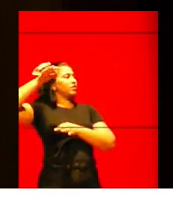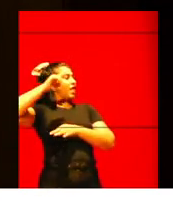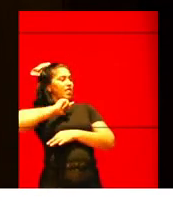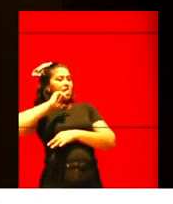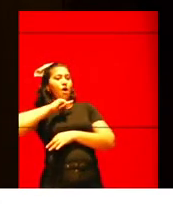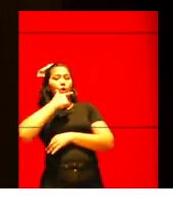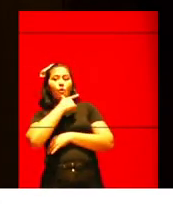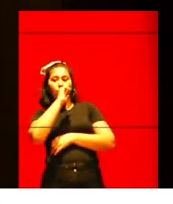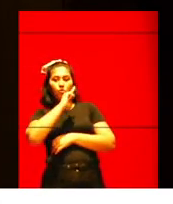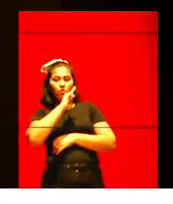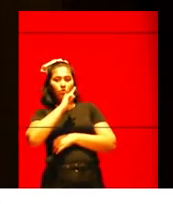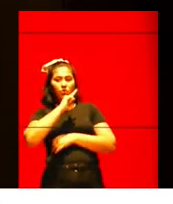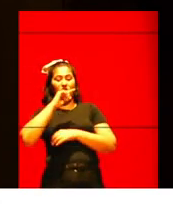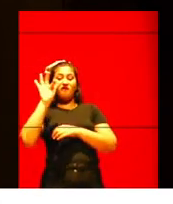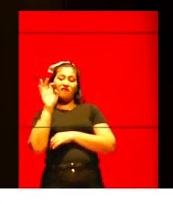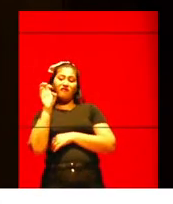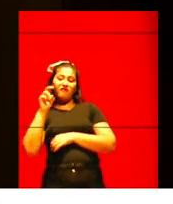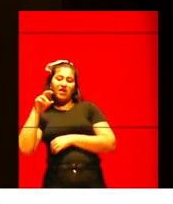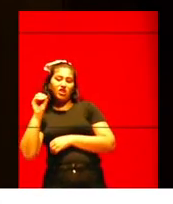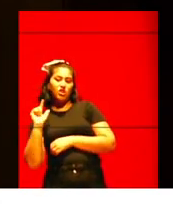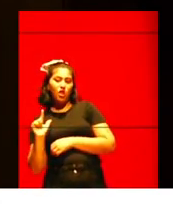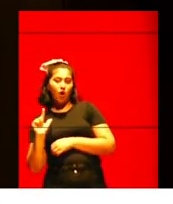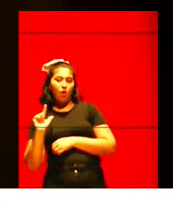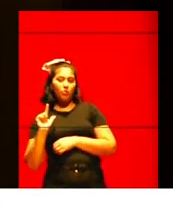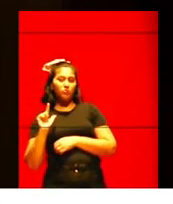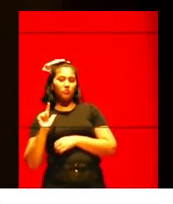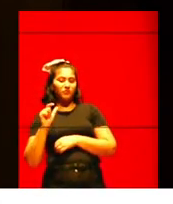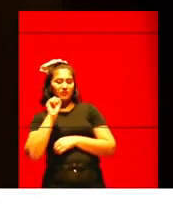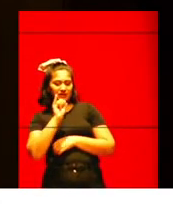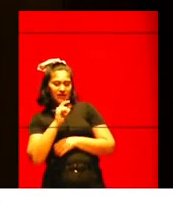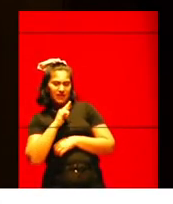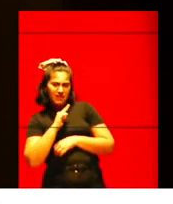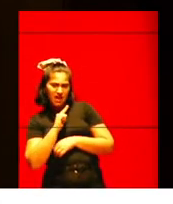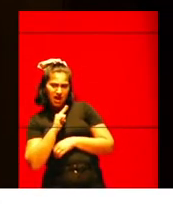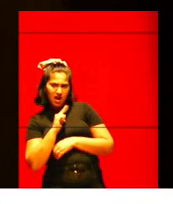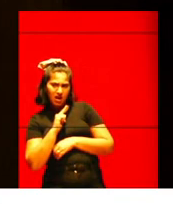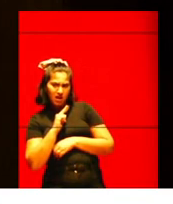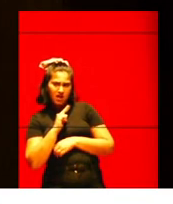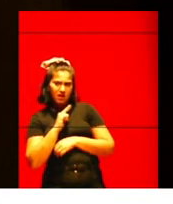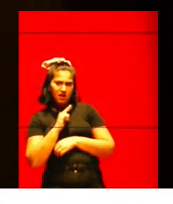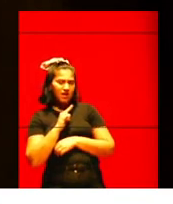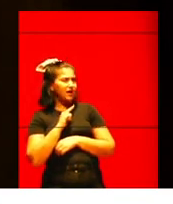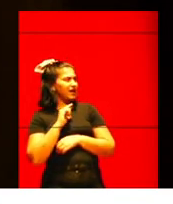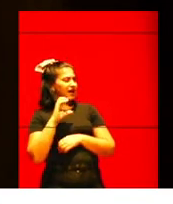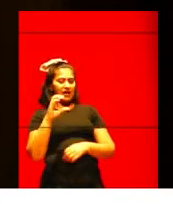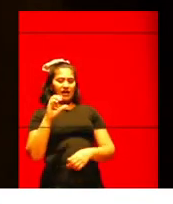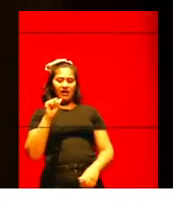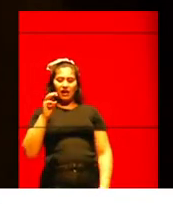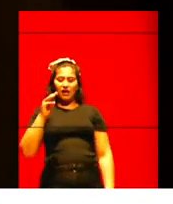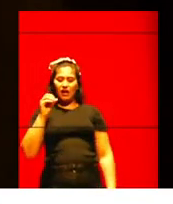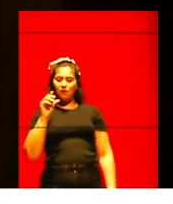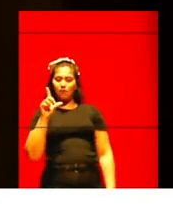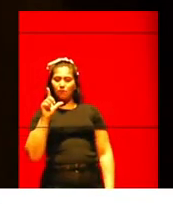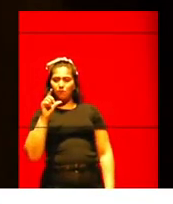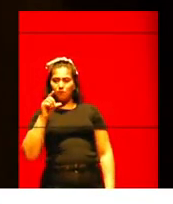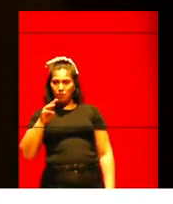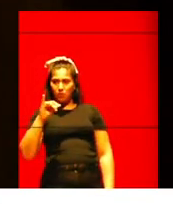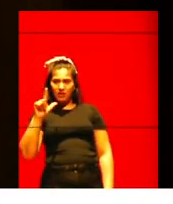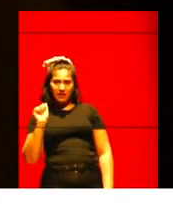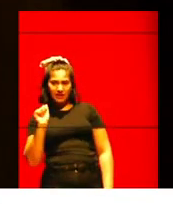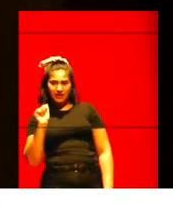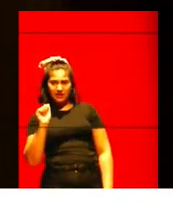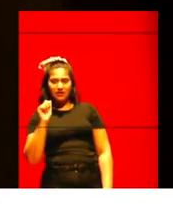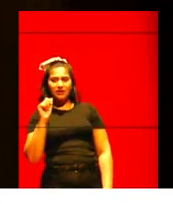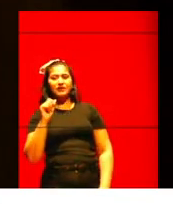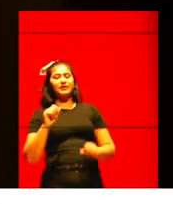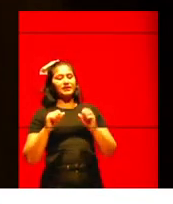tem a função? Fenol. Se a gente tiver uma carbonila, que é o C dupla O,